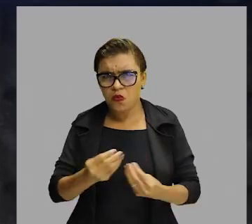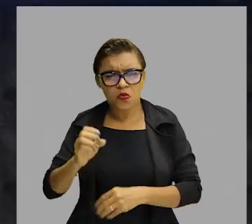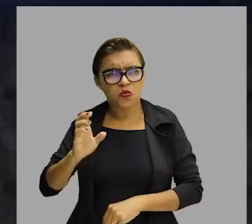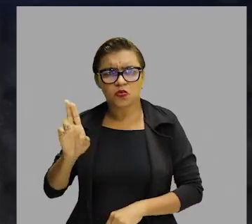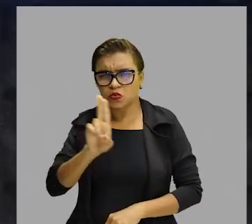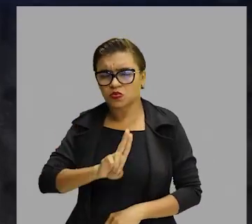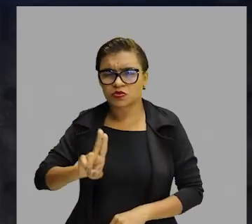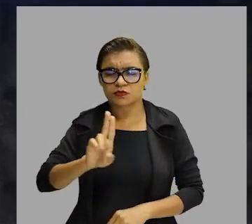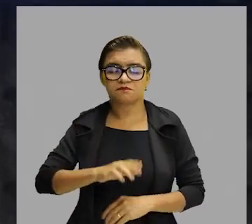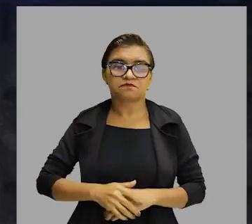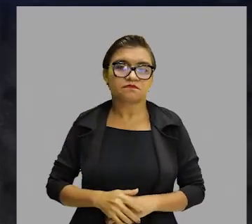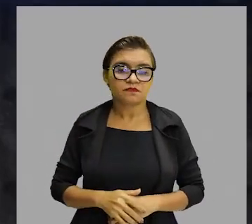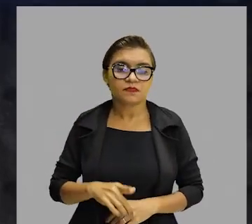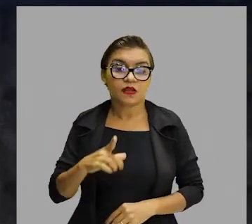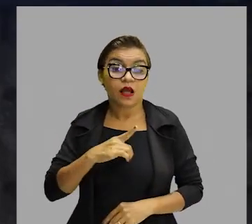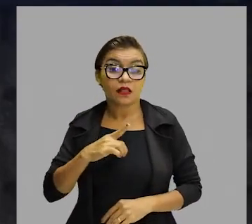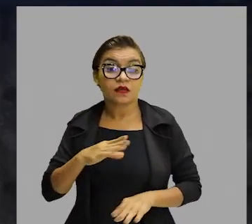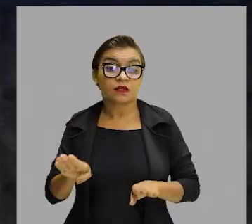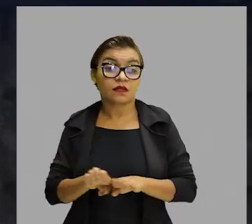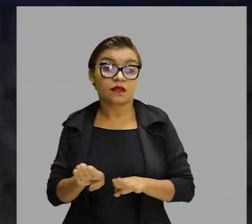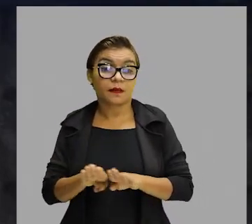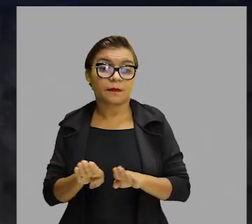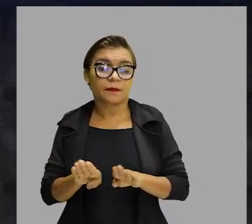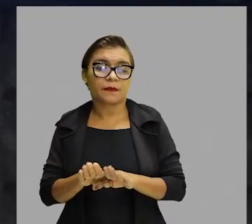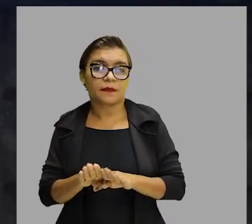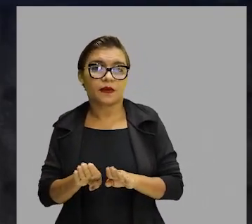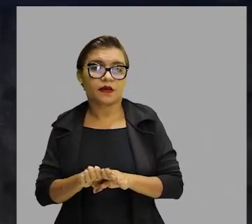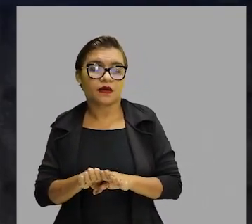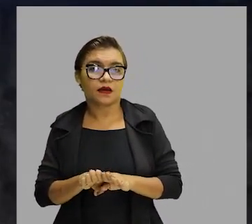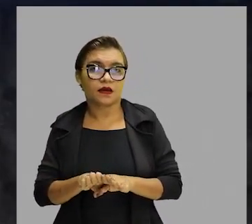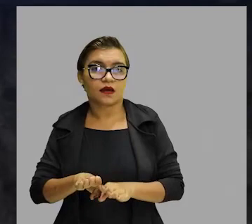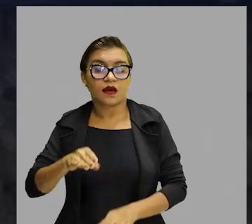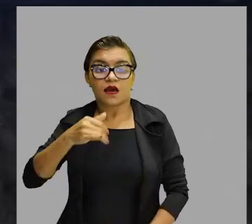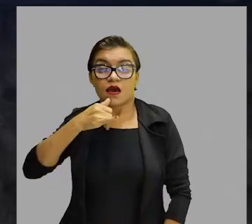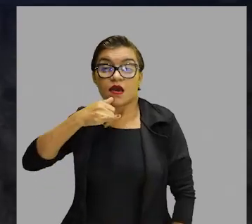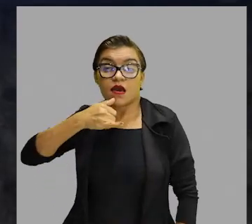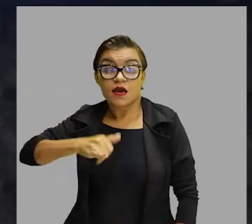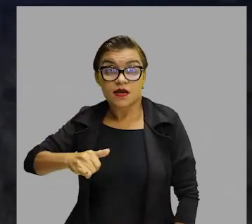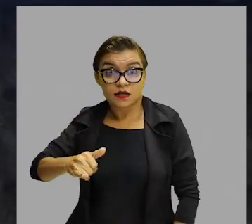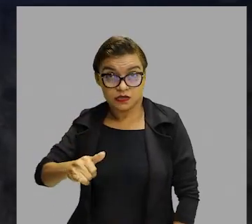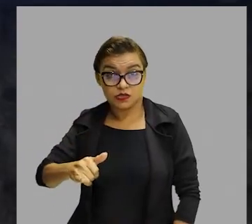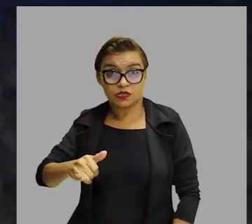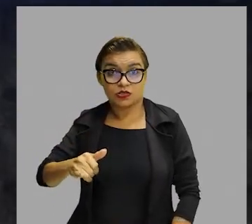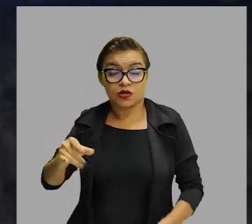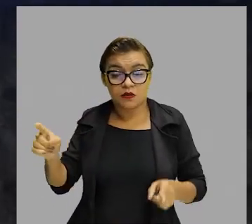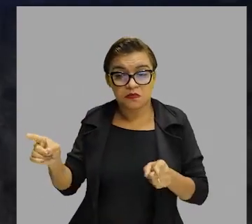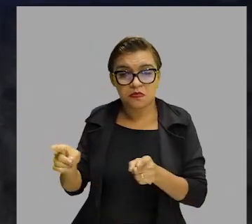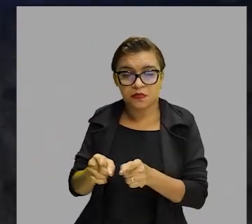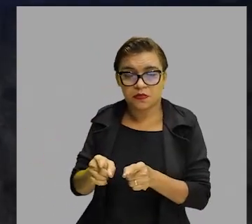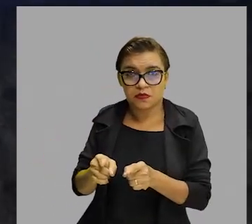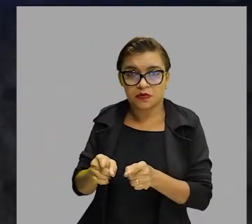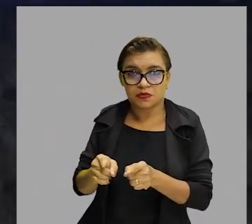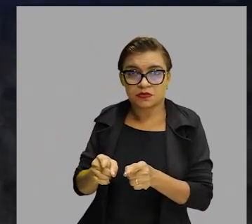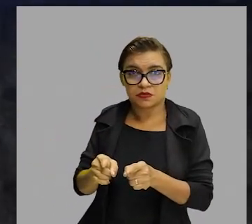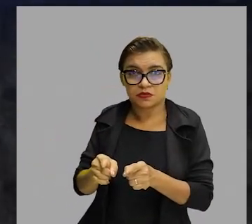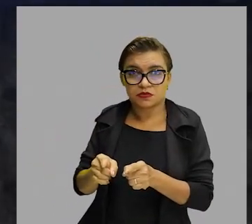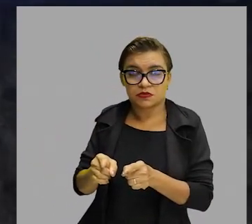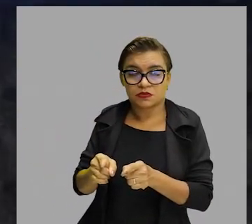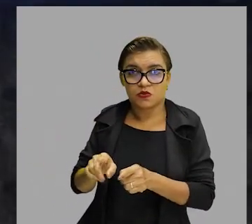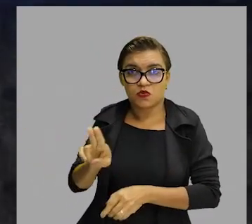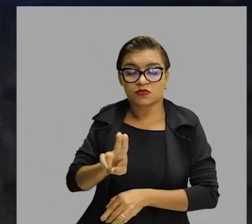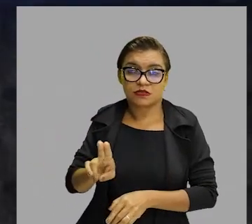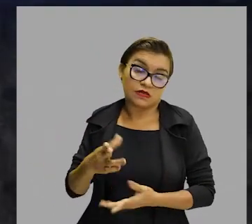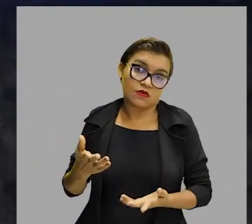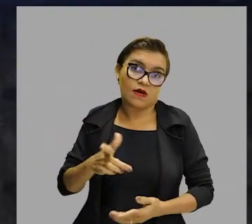a pequena quantidade de energia que vai ser utilizado para isso. Por isso as lâmpadas de LED, elas